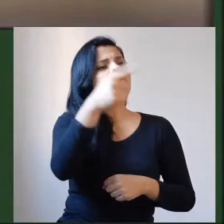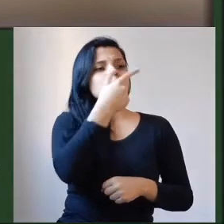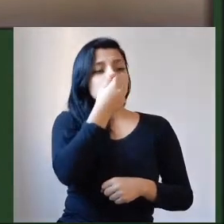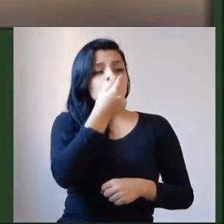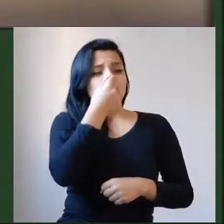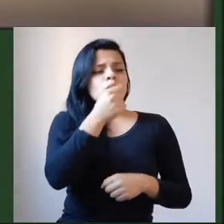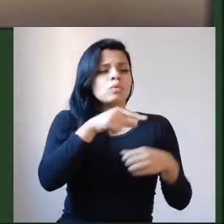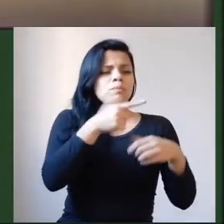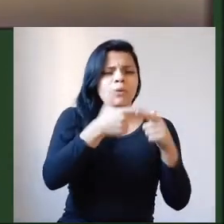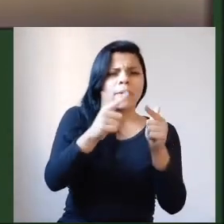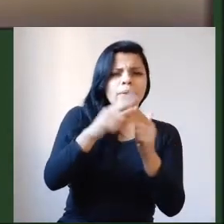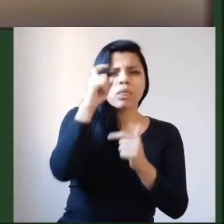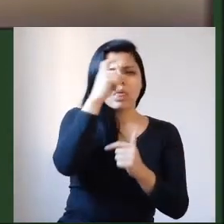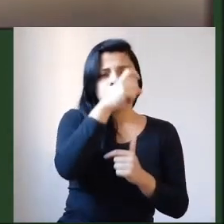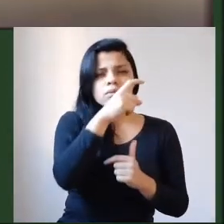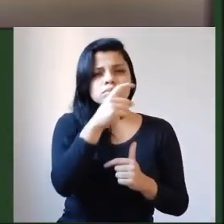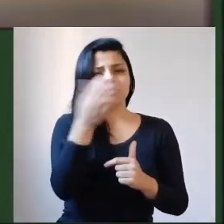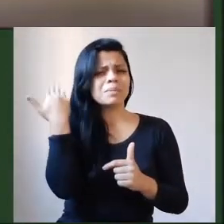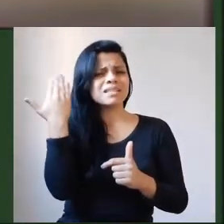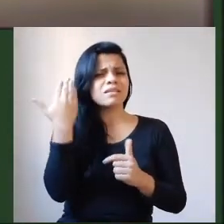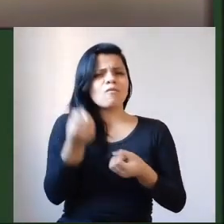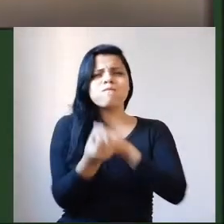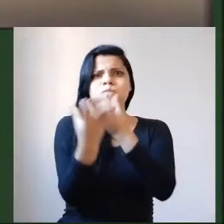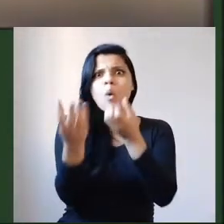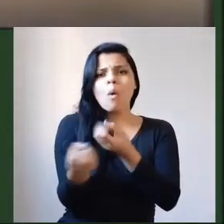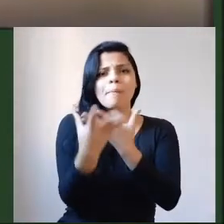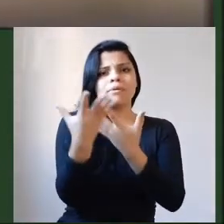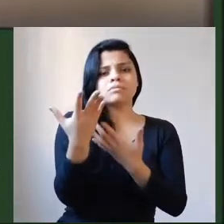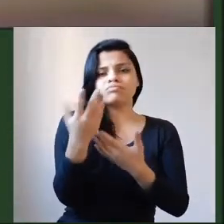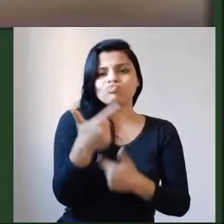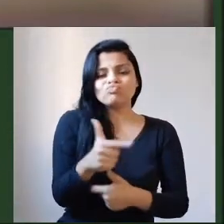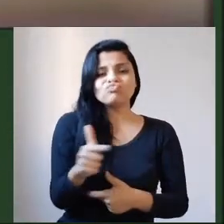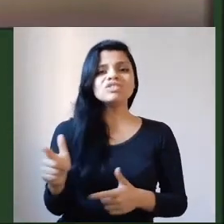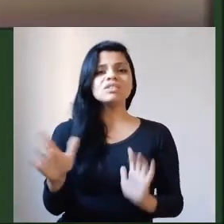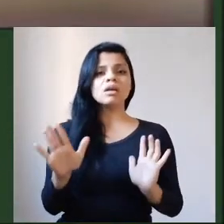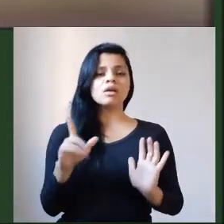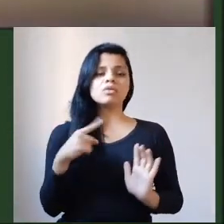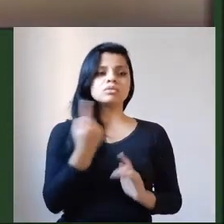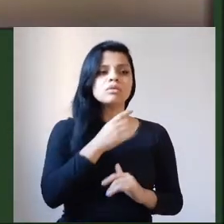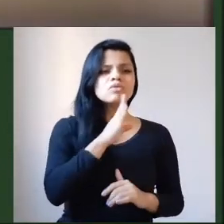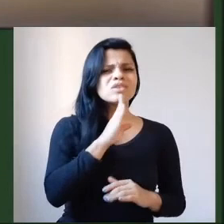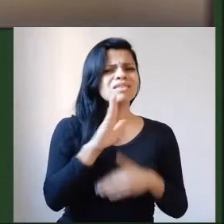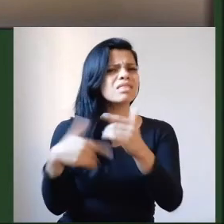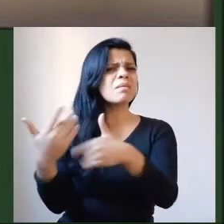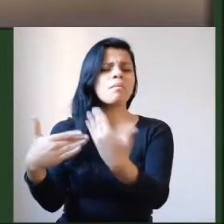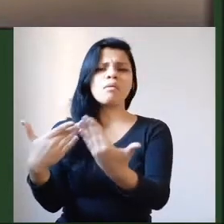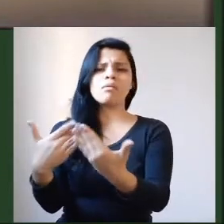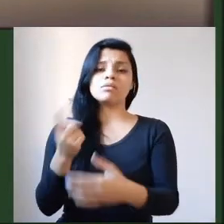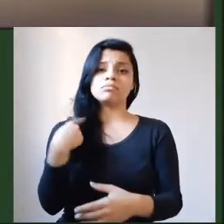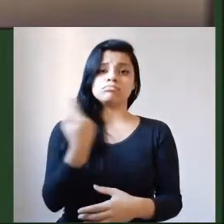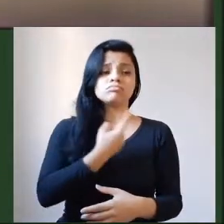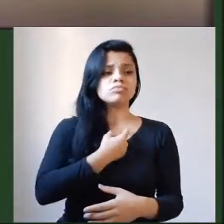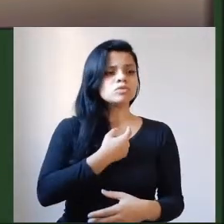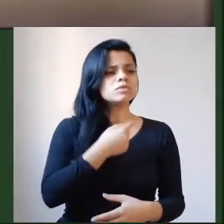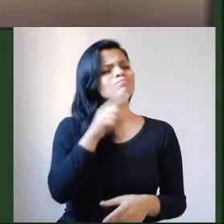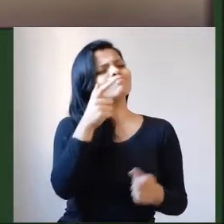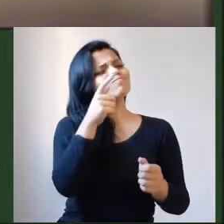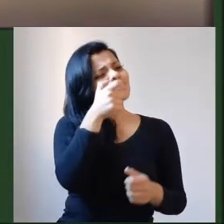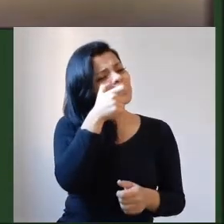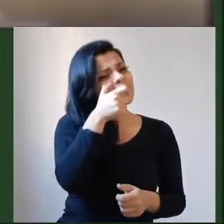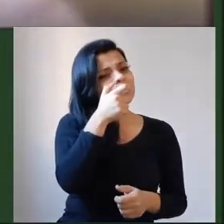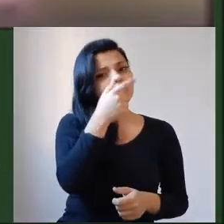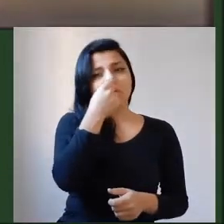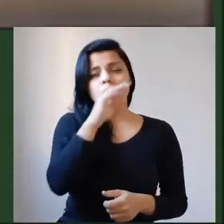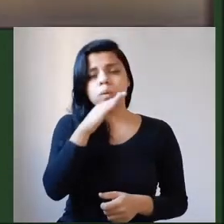é onde a gente atua, a gente tinha algo muito bem determinado para fazer. Era avaliar o paciente, admitir